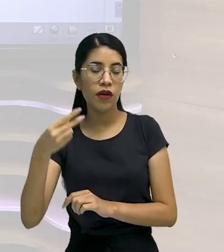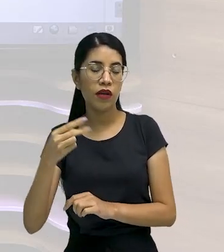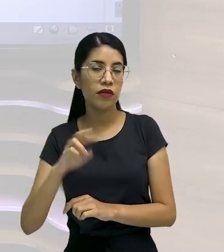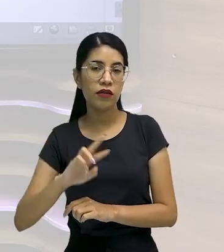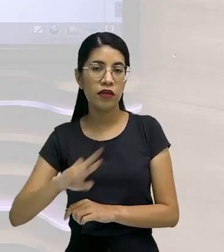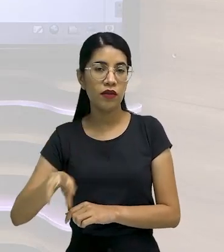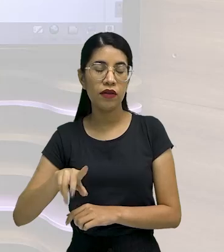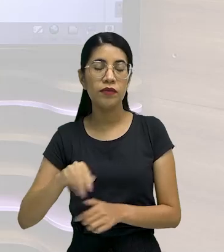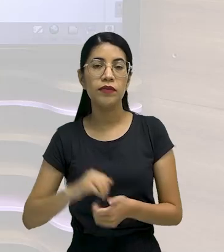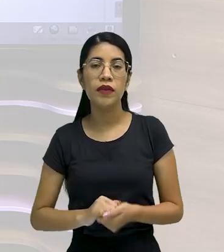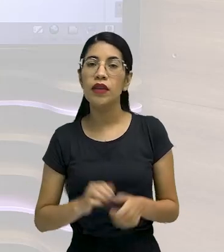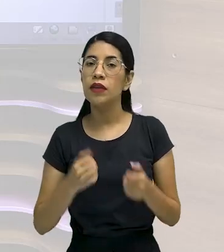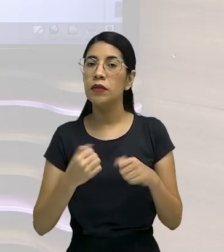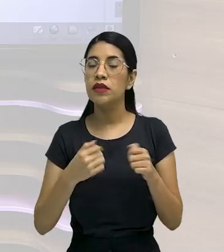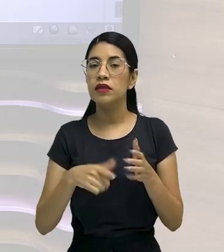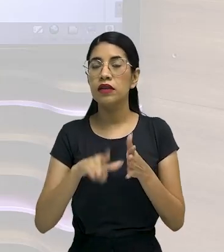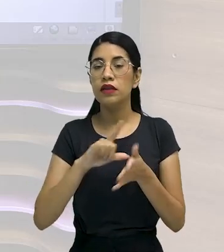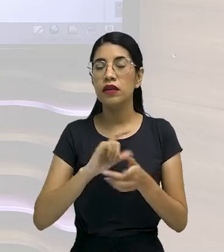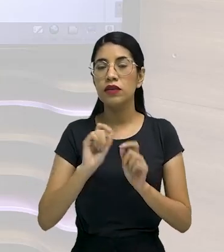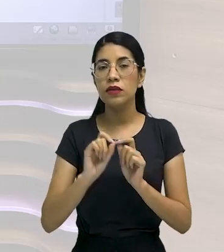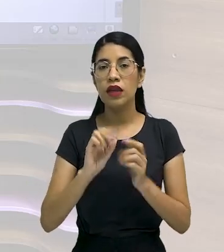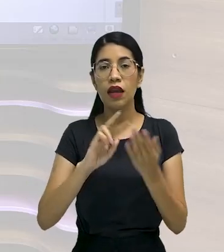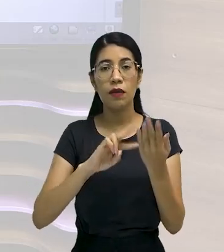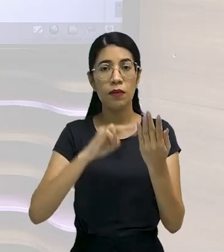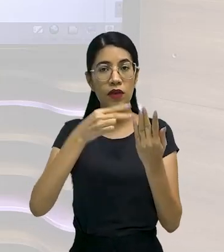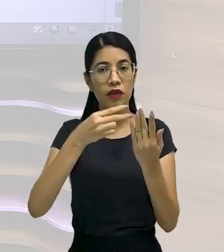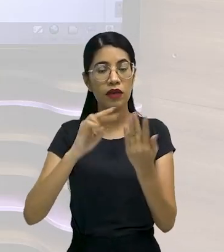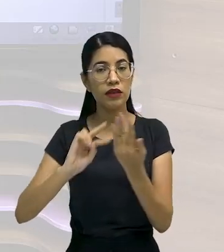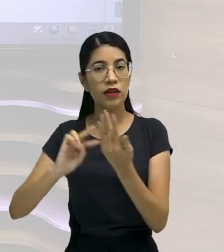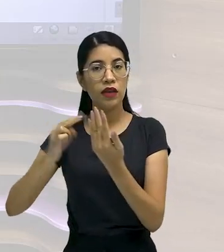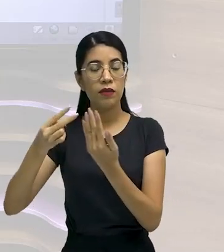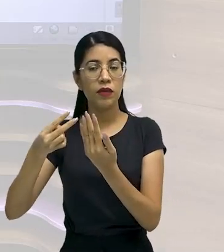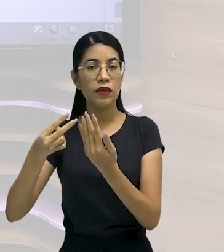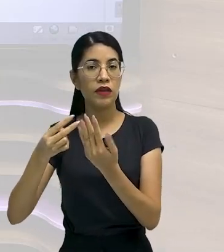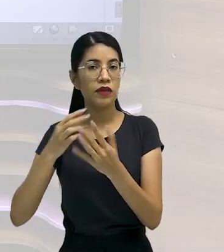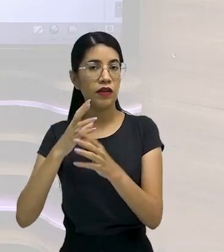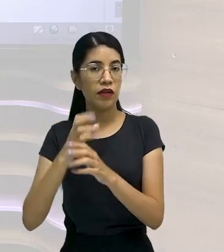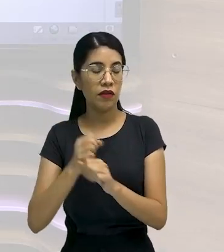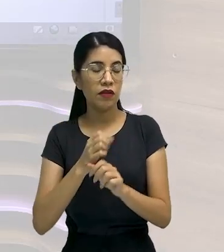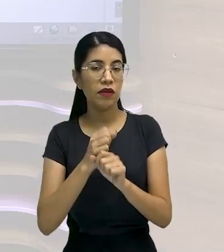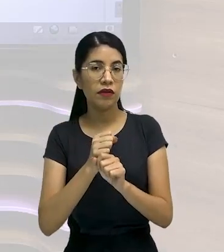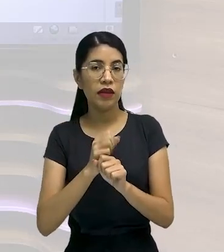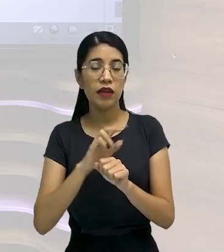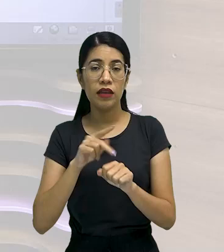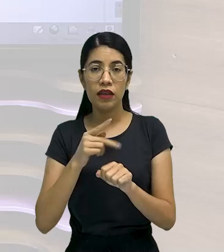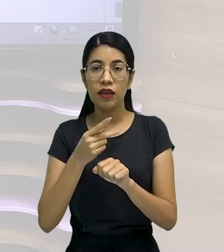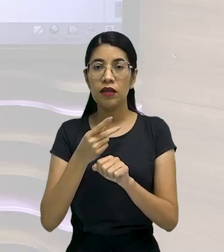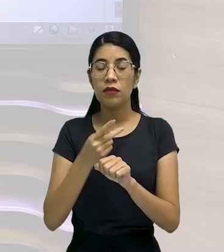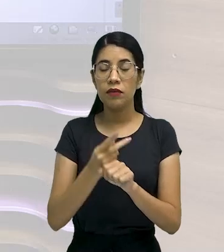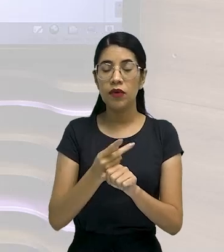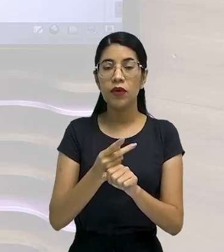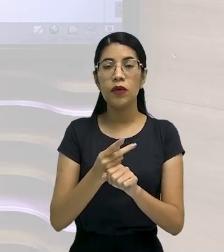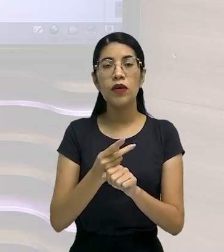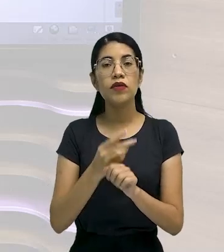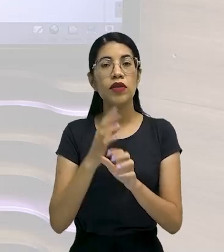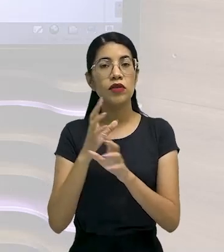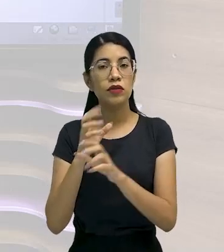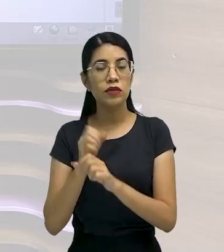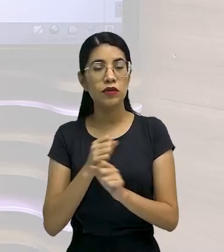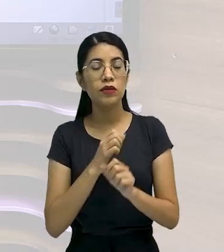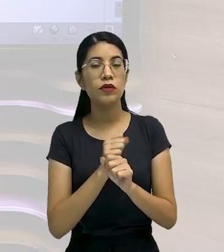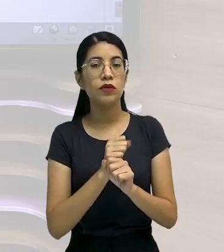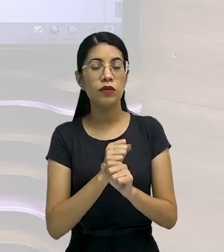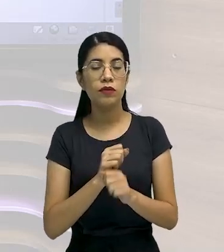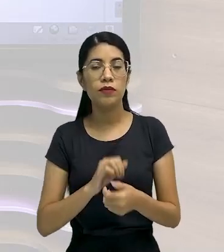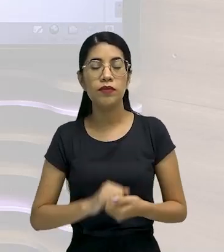aqui então? Devemos resolver as potências individualmente, tá? E aí depois sim realizar